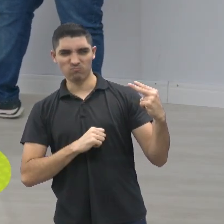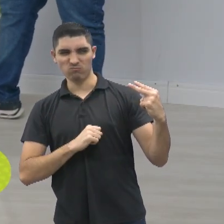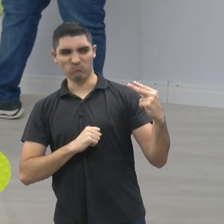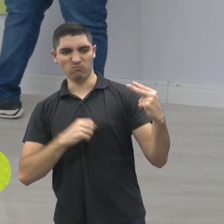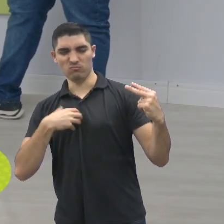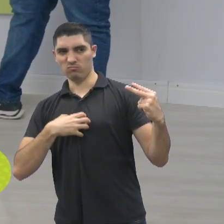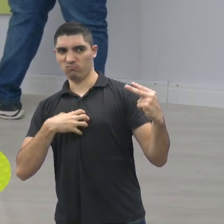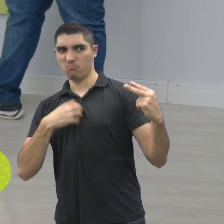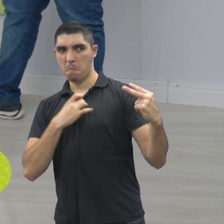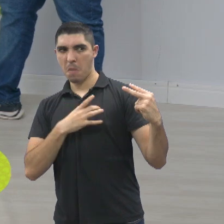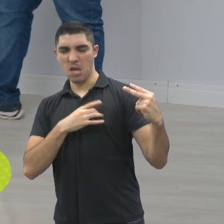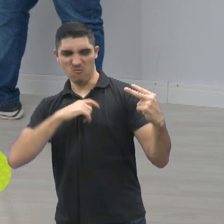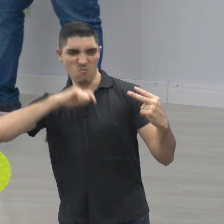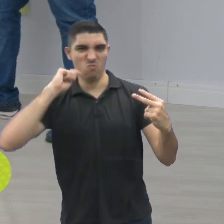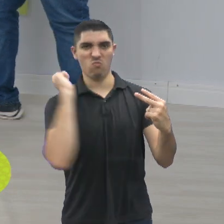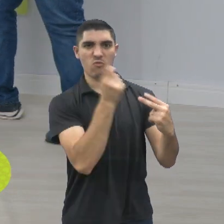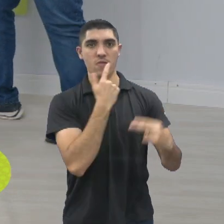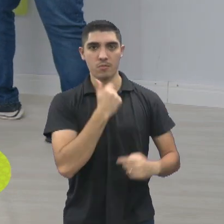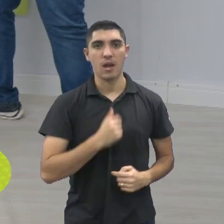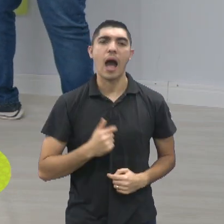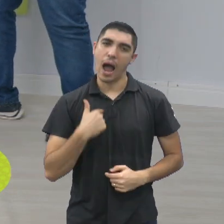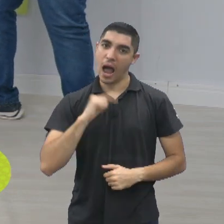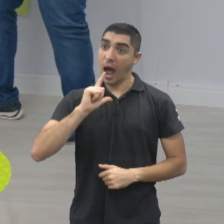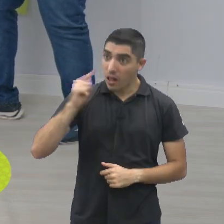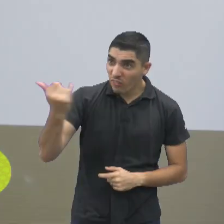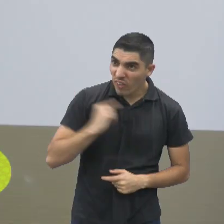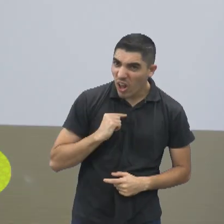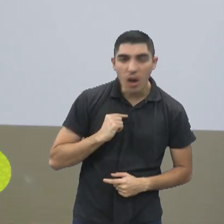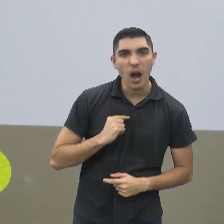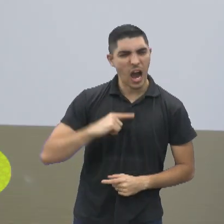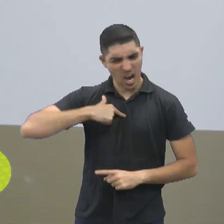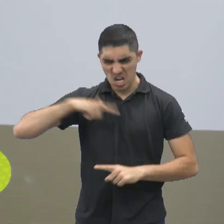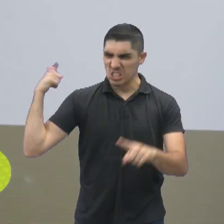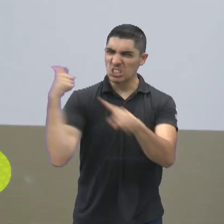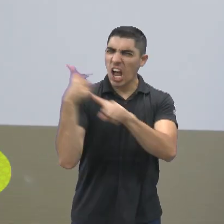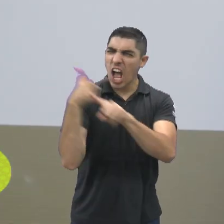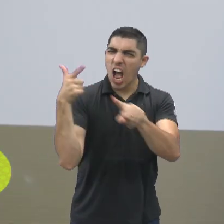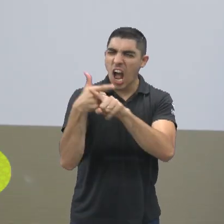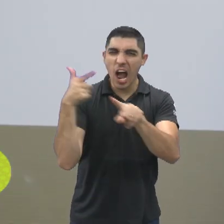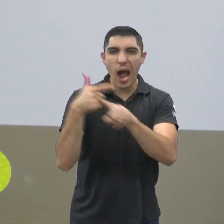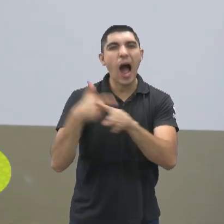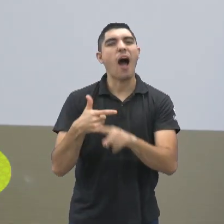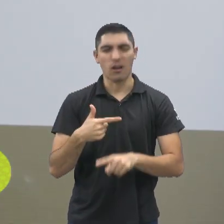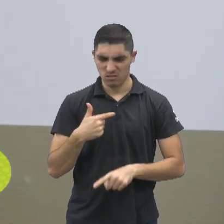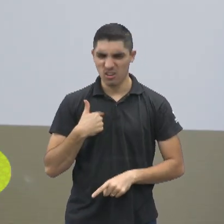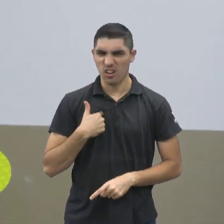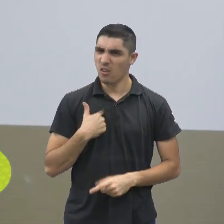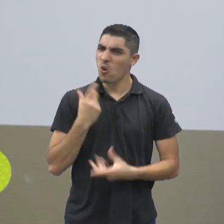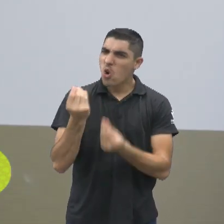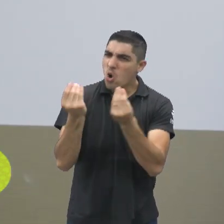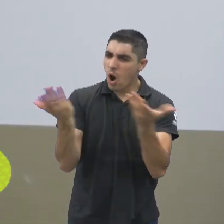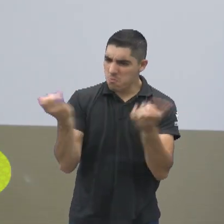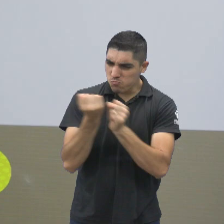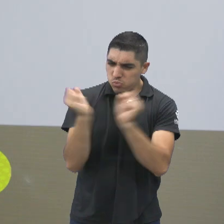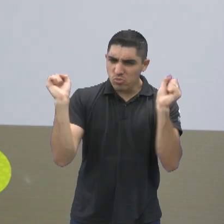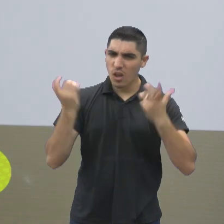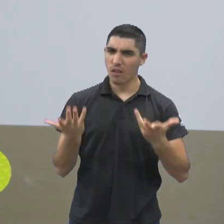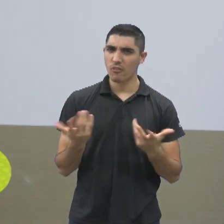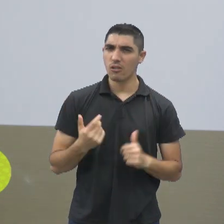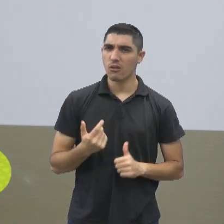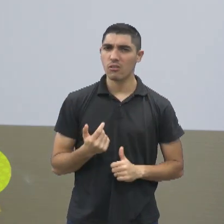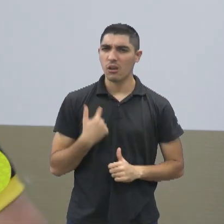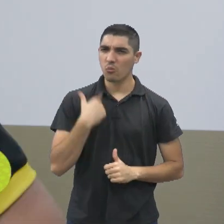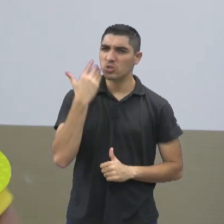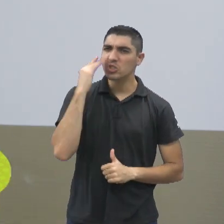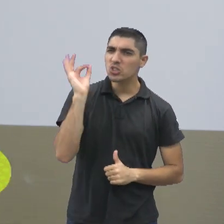Aí depois que ele falou isso, aí eu xinguei. Aí agora eu vou dar motivo. Agora não é possível. Que na hora que ele me expulsou eu não entendi. Ele falou que ele